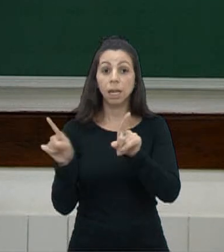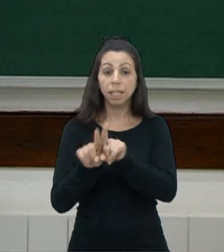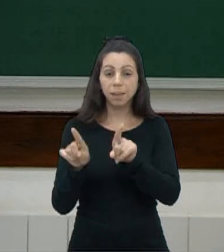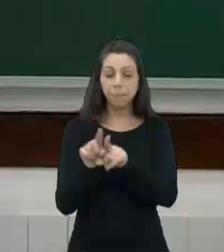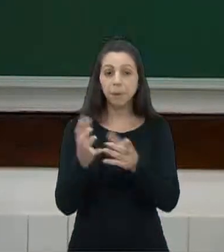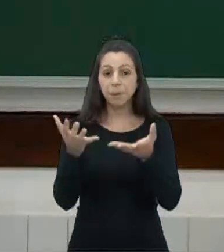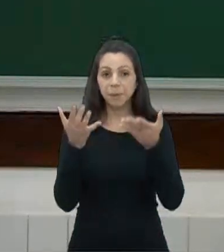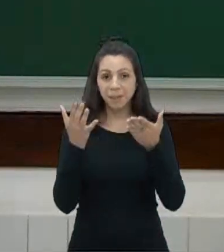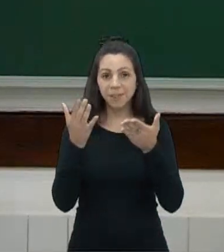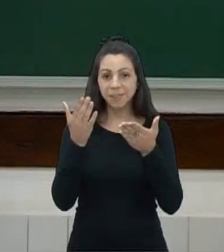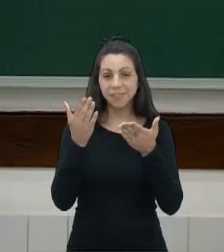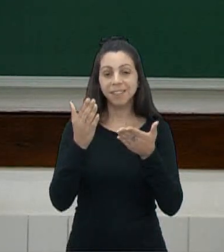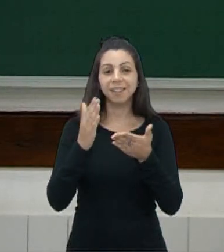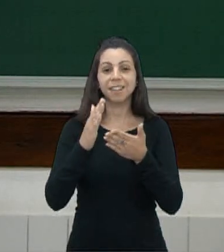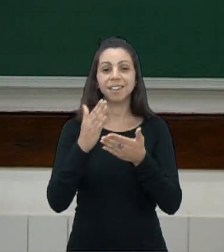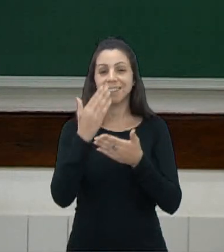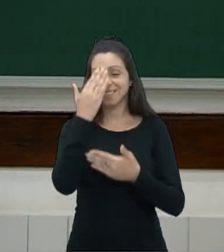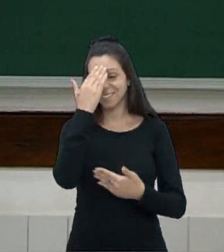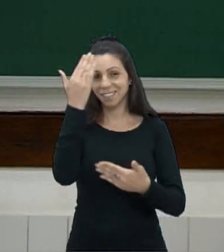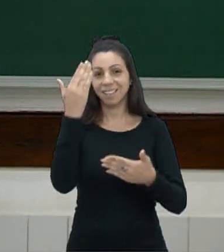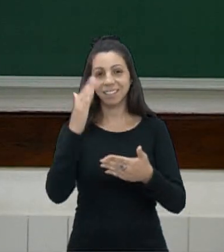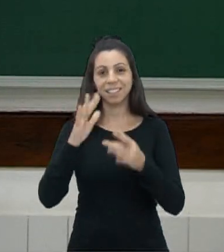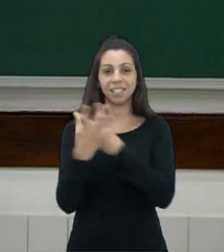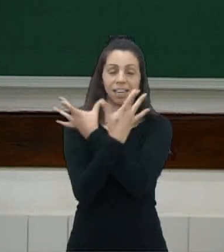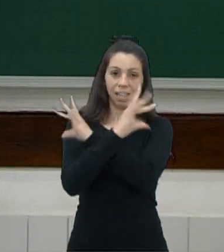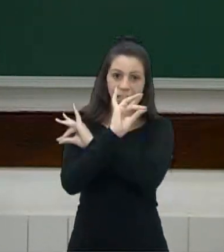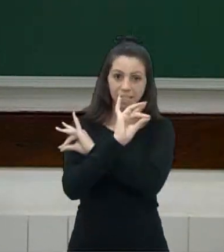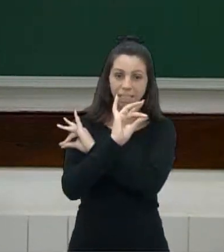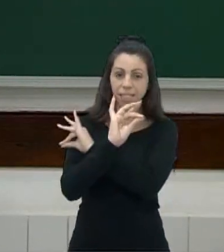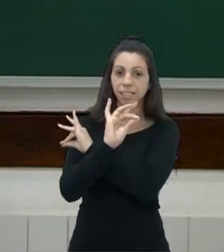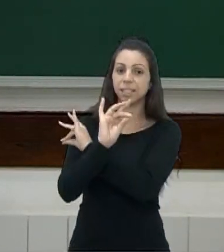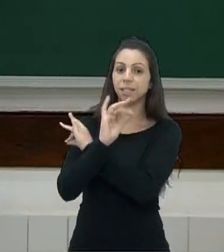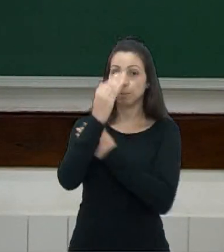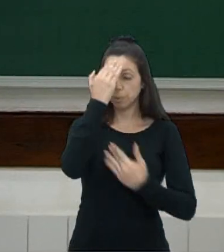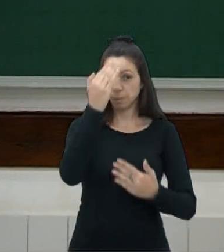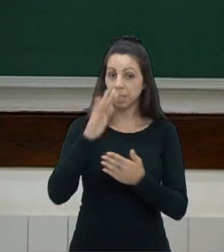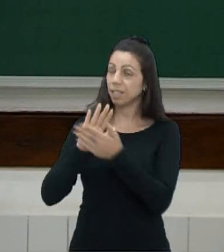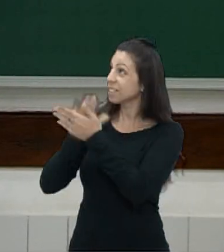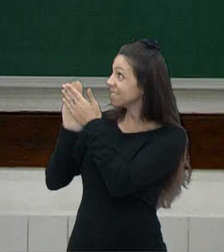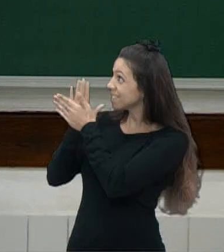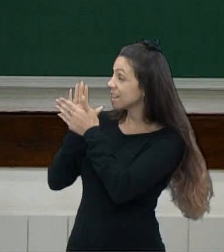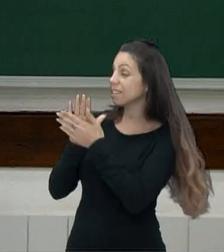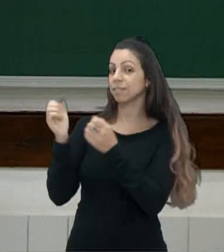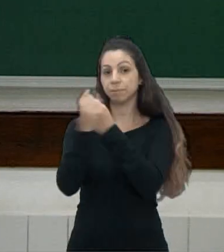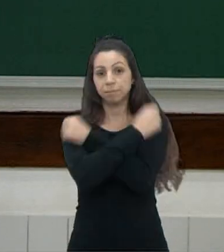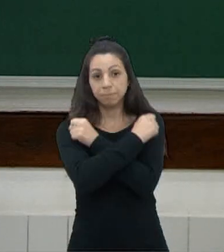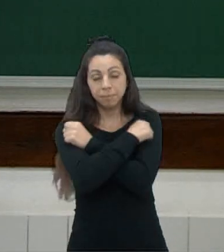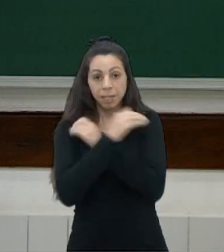intérprete de Libras, Elaine. Elaine, muito obrigado e até a próxima aula. Um forte abraço!